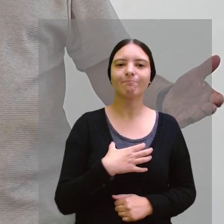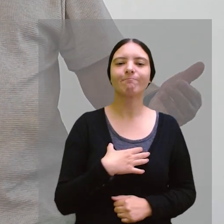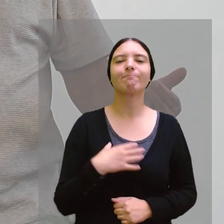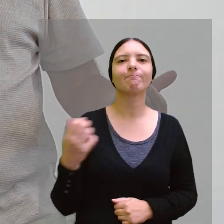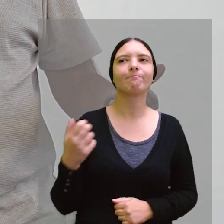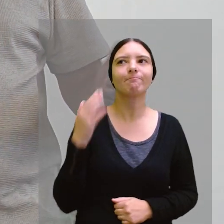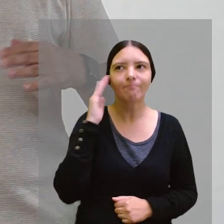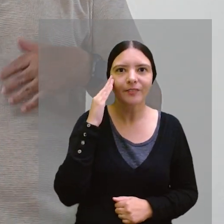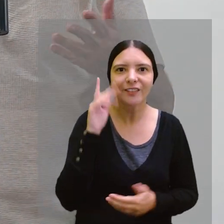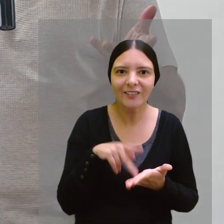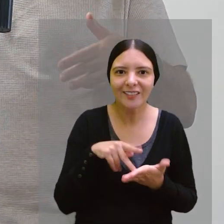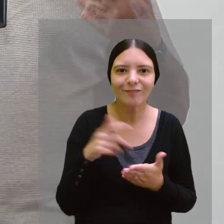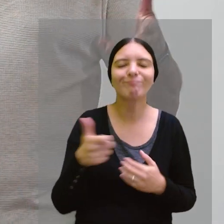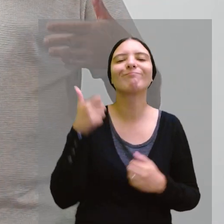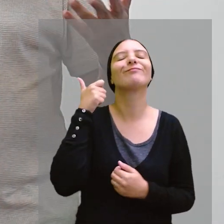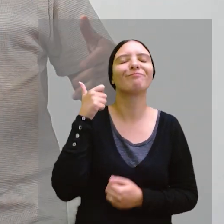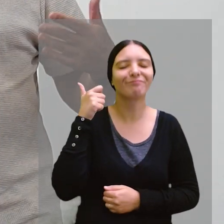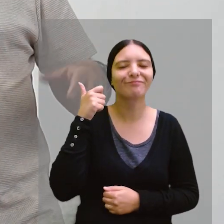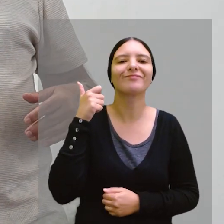realidade. Parece